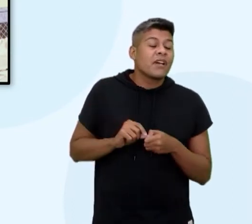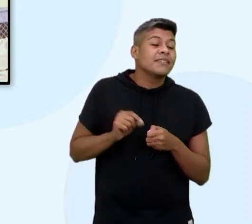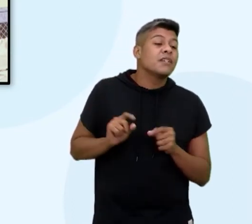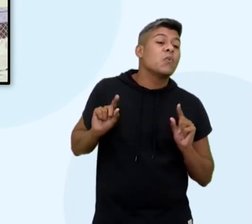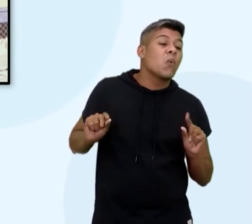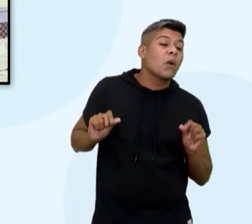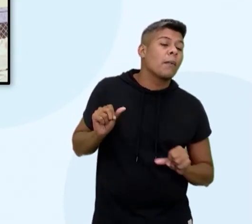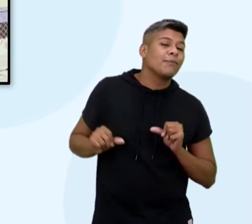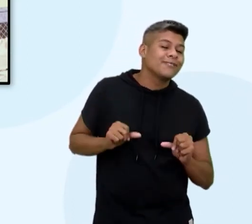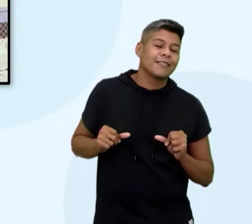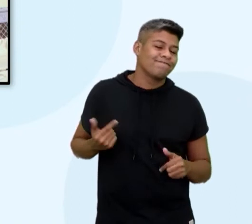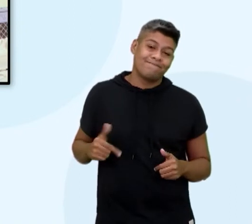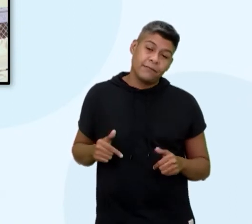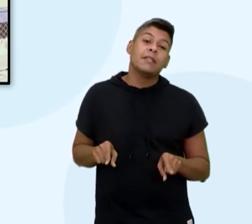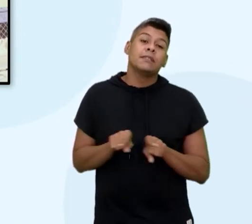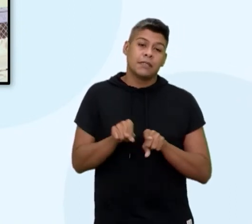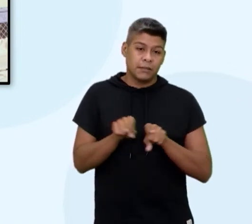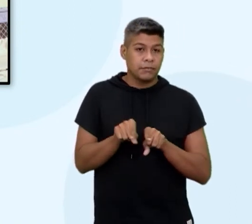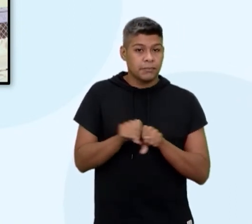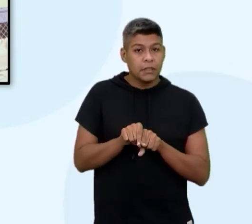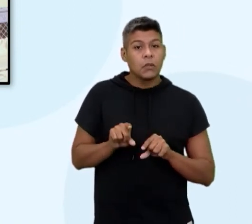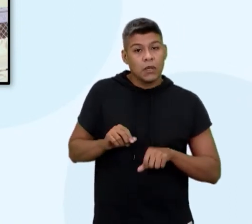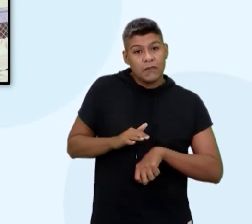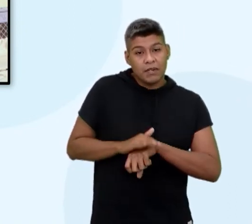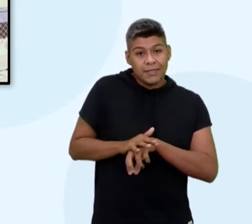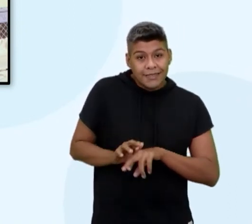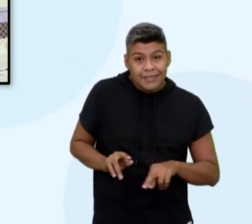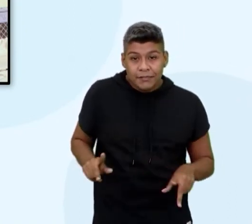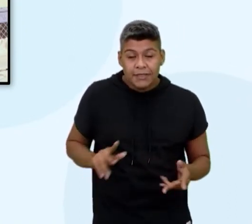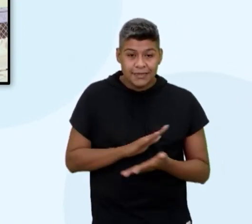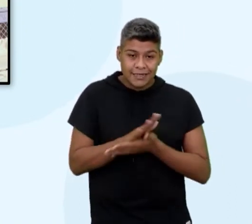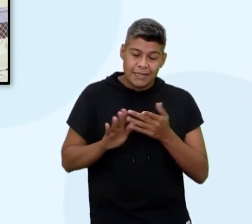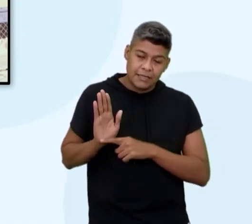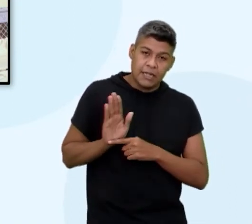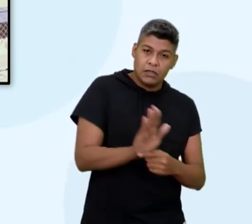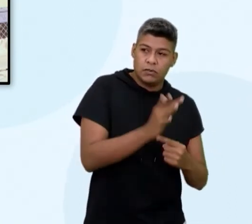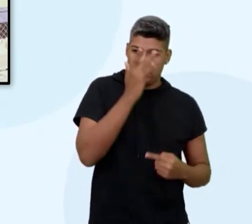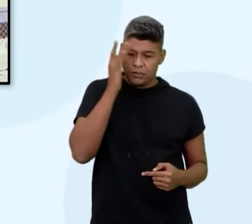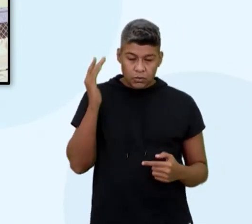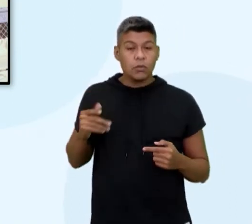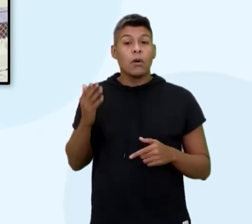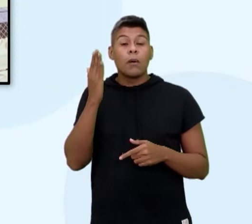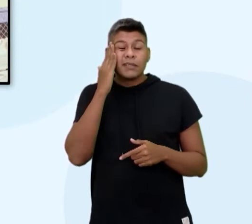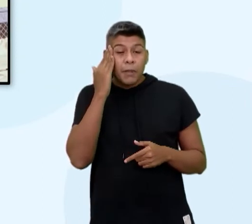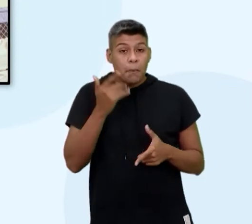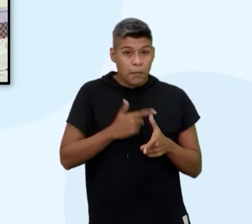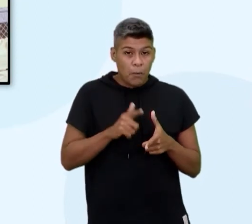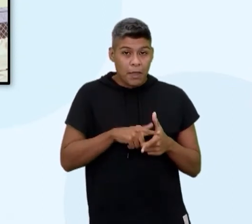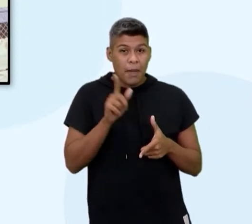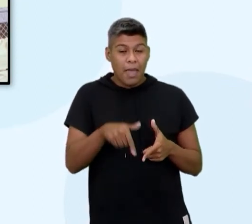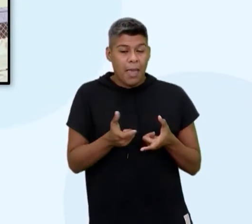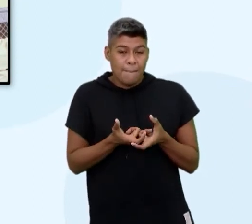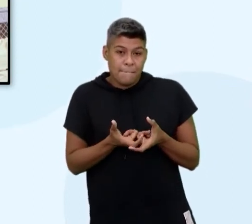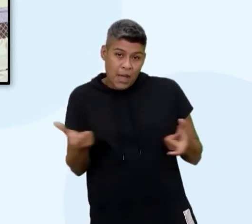para mudar isso. Também que não vai fazer diferença ajudar uma pessoa, que o problema é muito